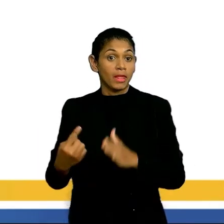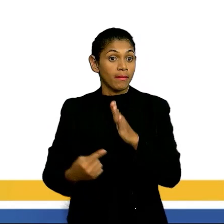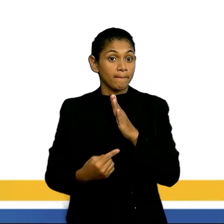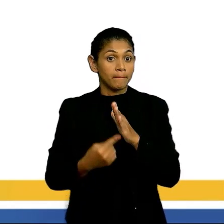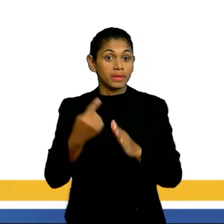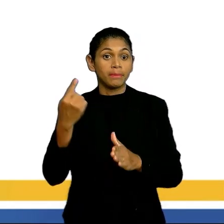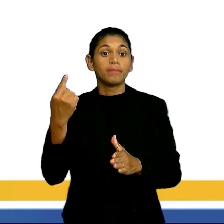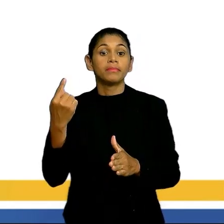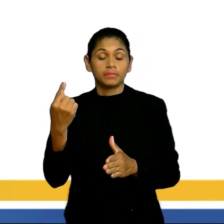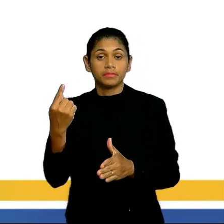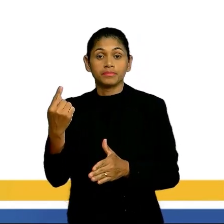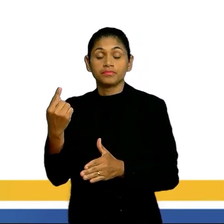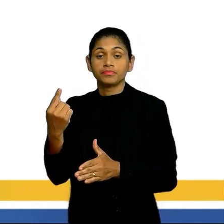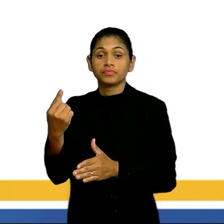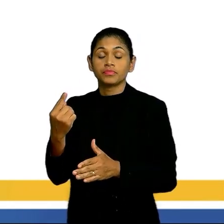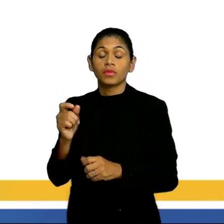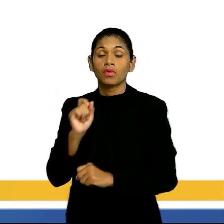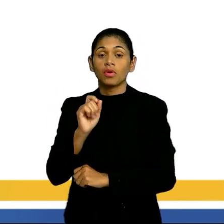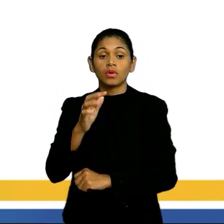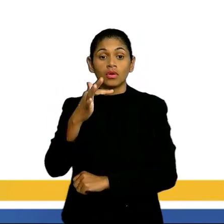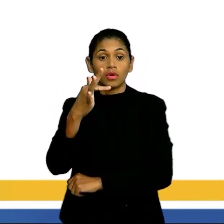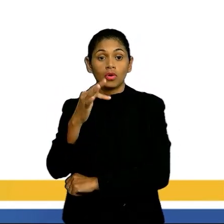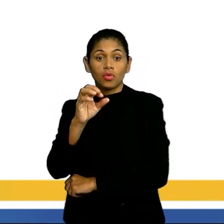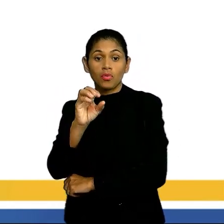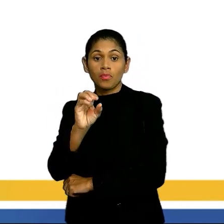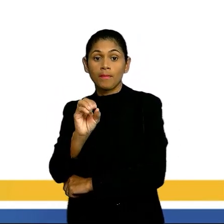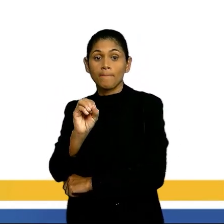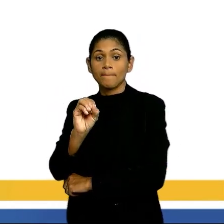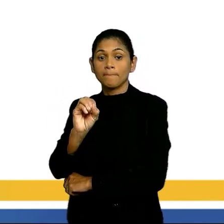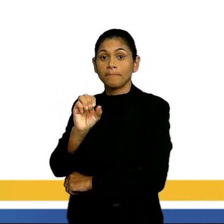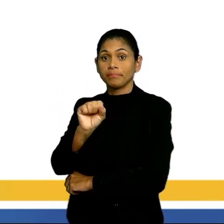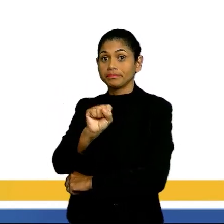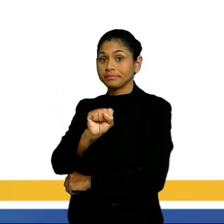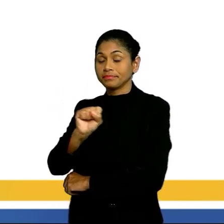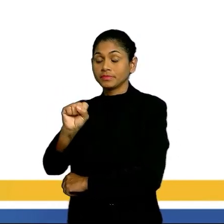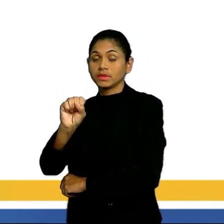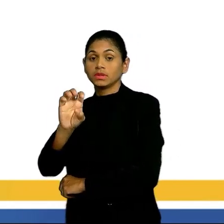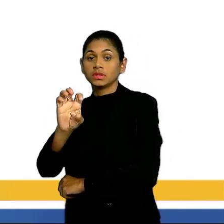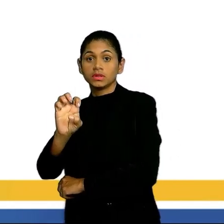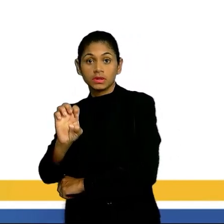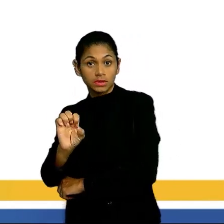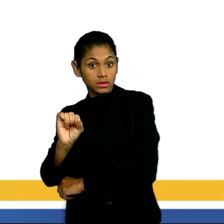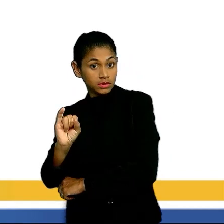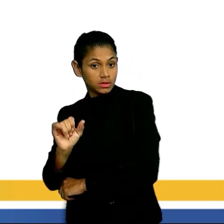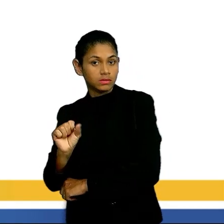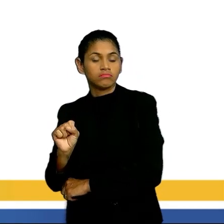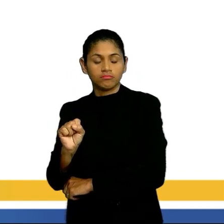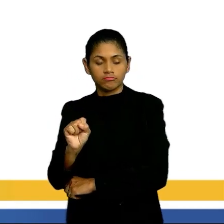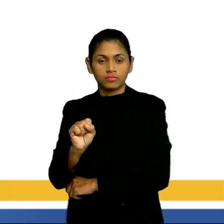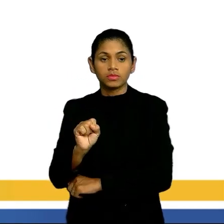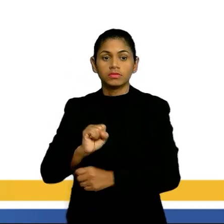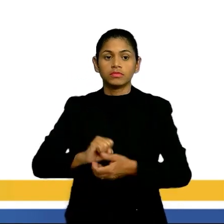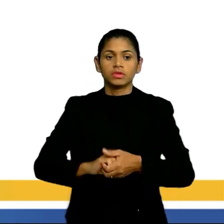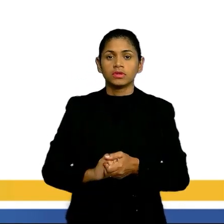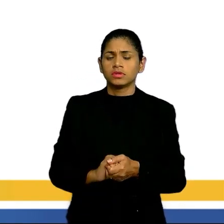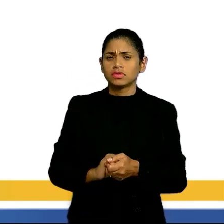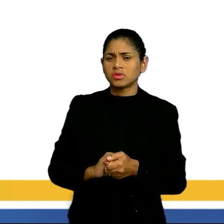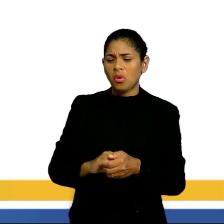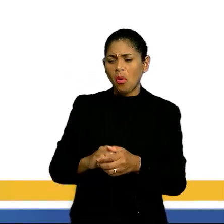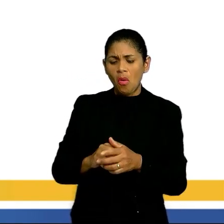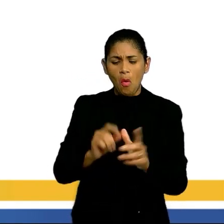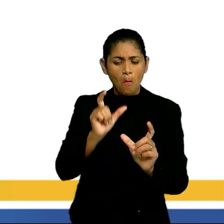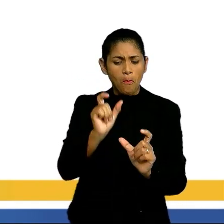evidência, pessoal, que defende a evolução são os fósseis. Os fósseis são os restos ou vestígios de animais